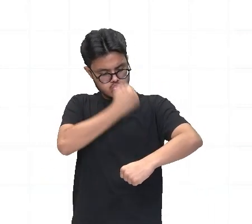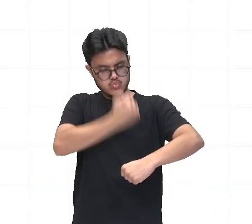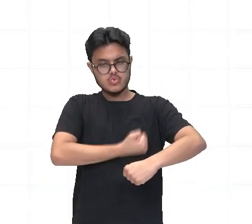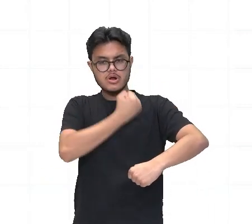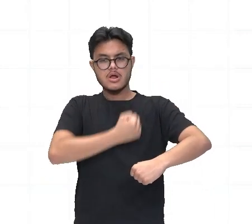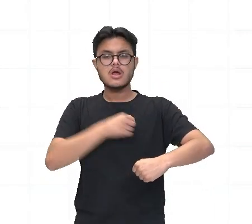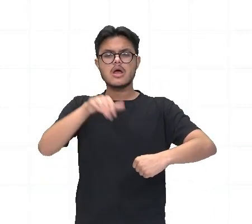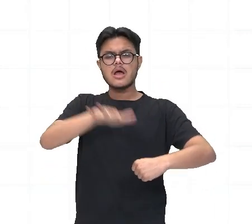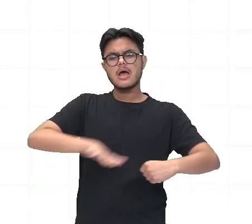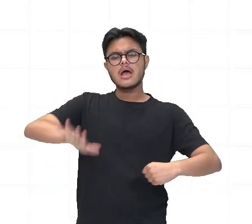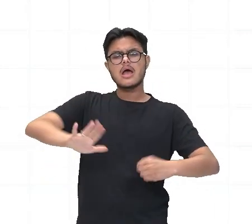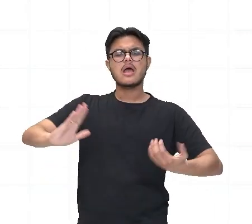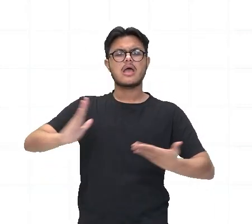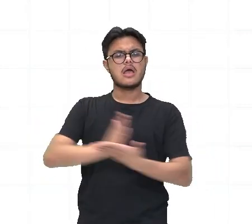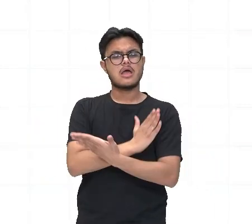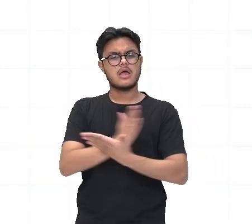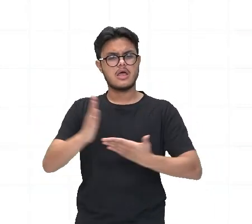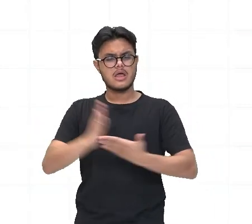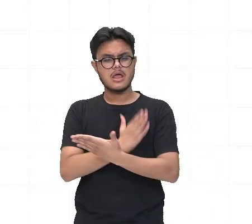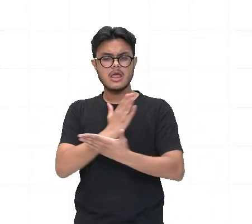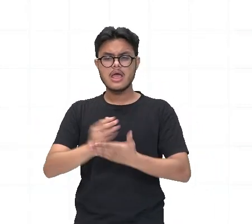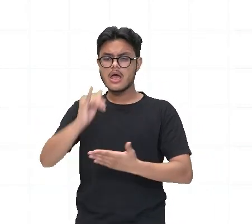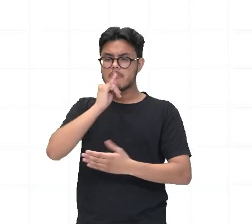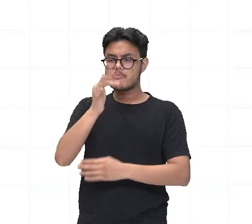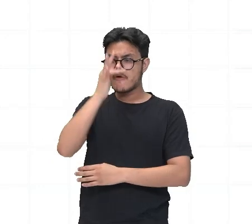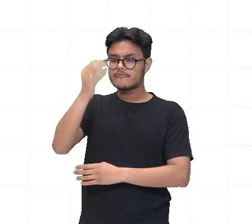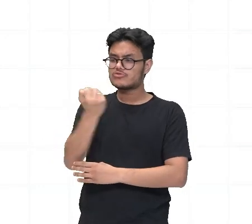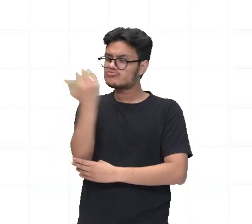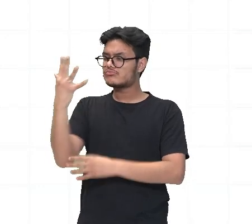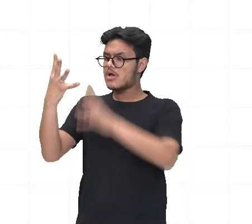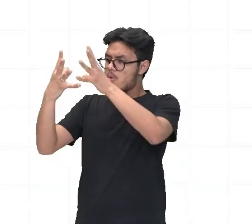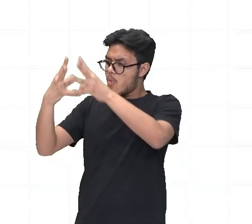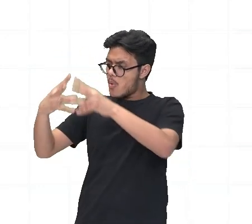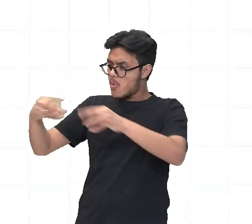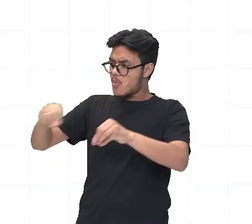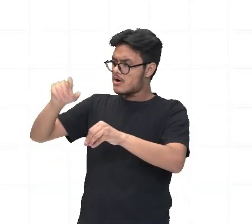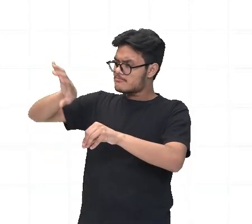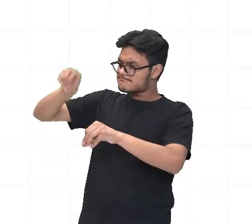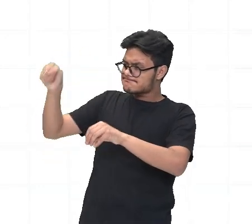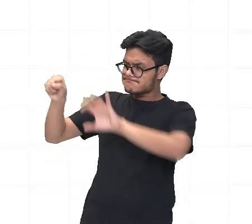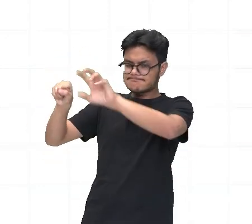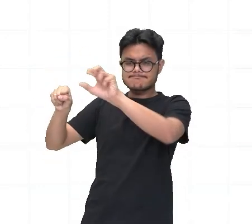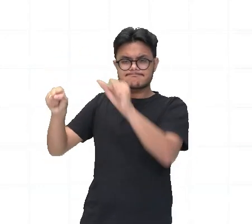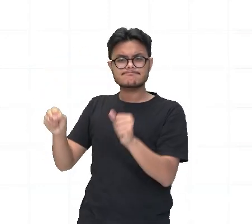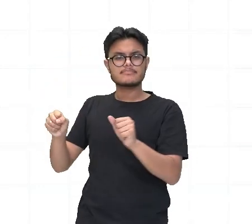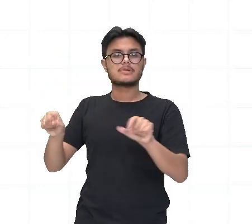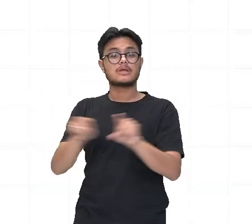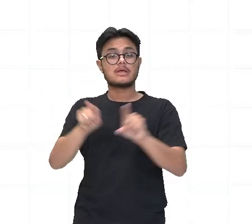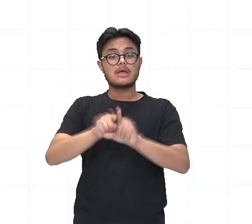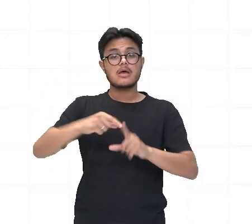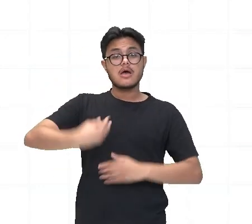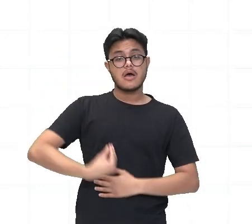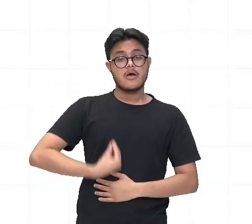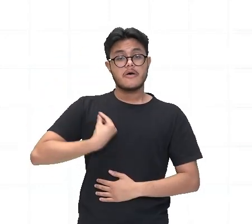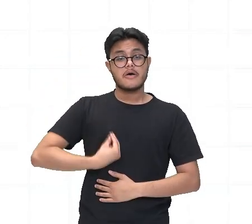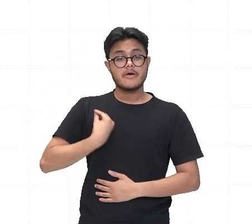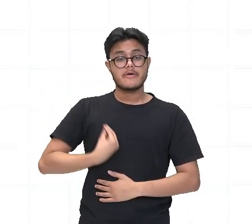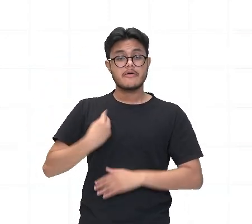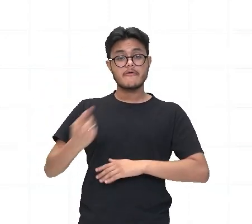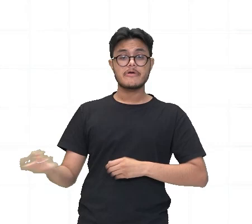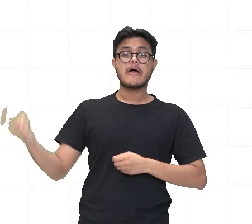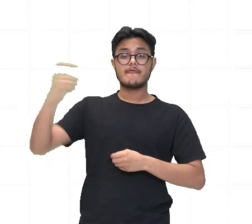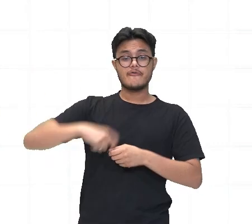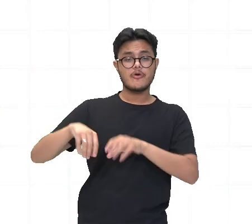são vegetais que são desmembrados, seguem a vida junto aos humanos e depois se desfazem, voltam para a